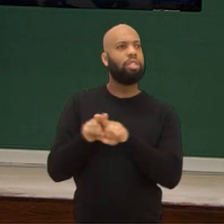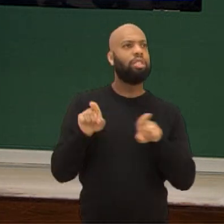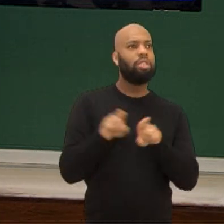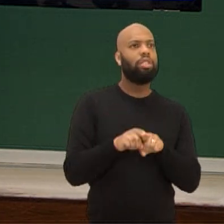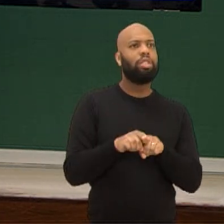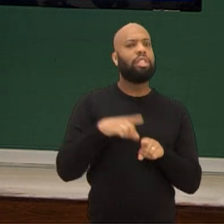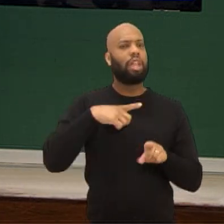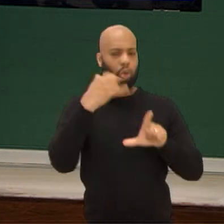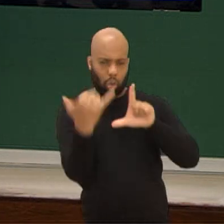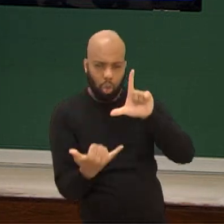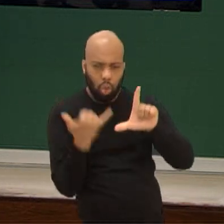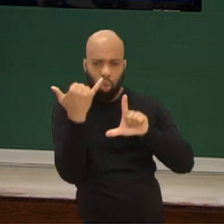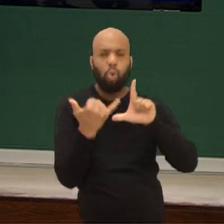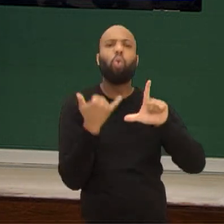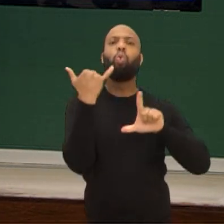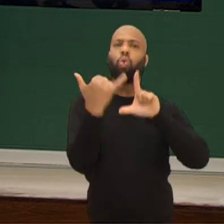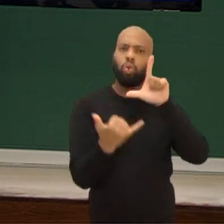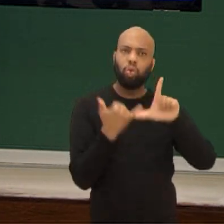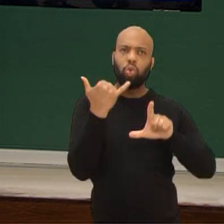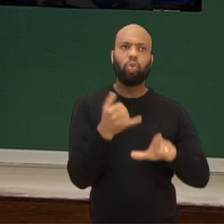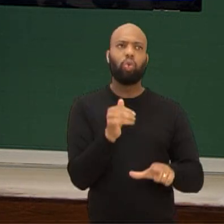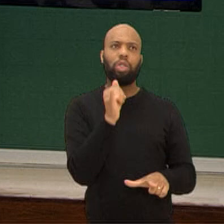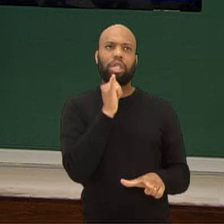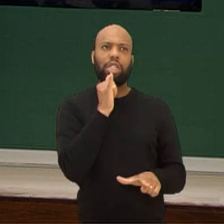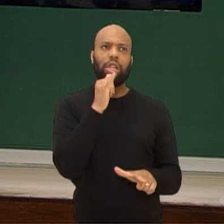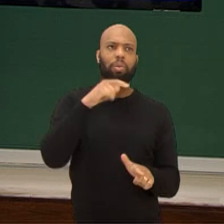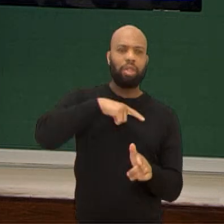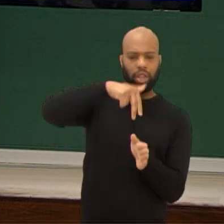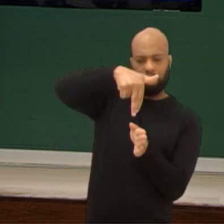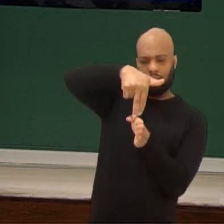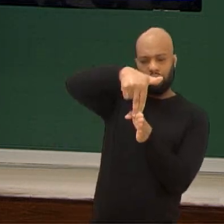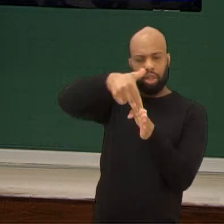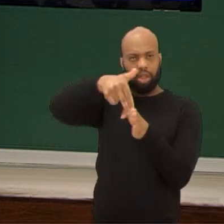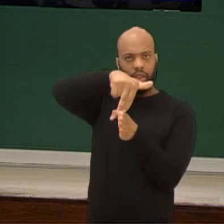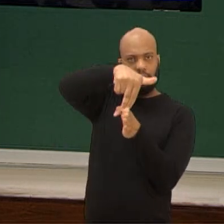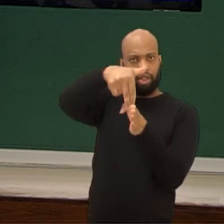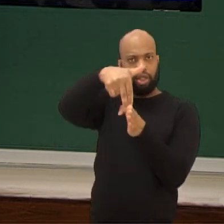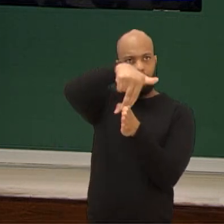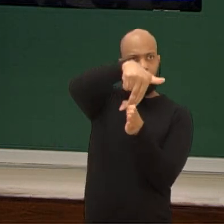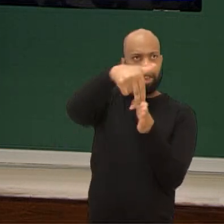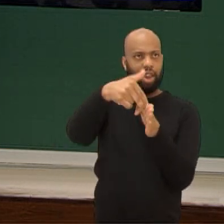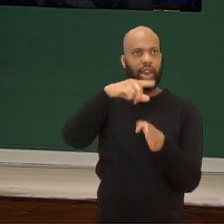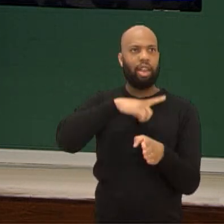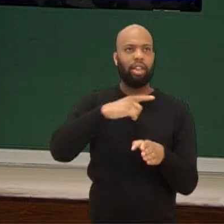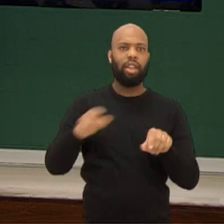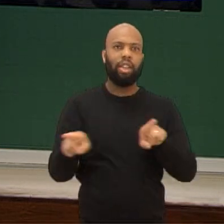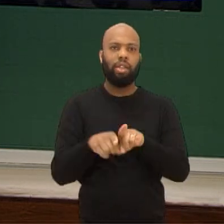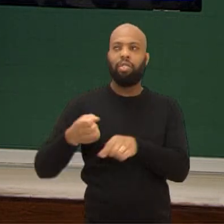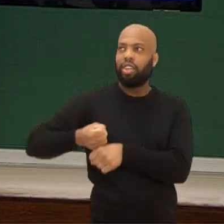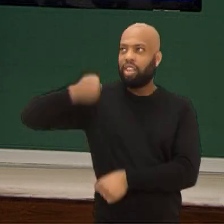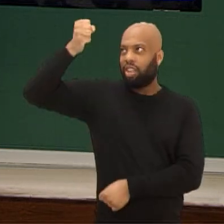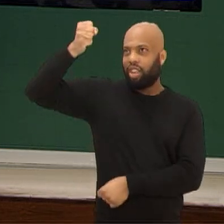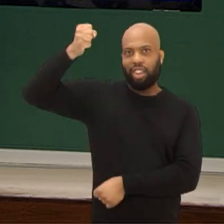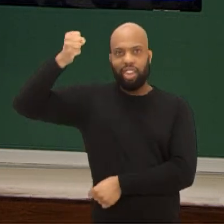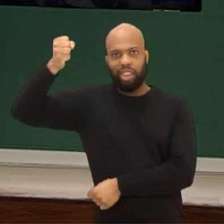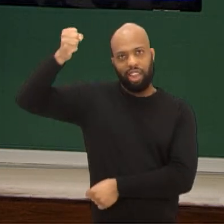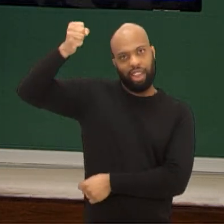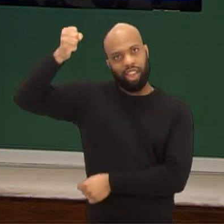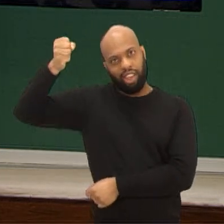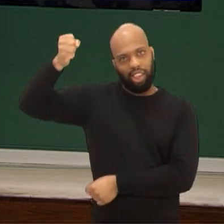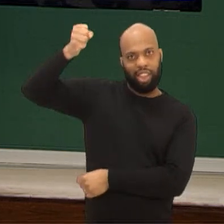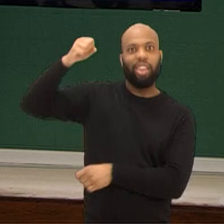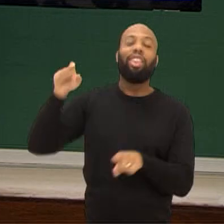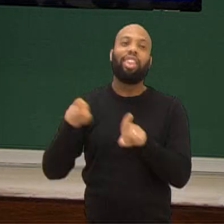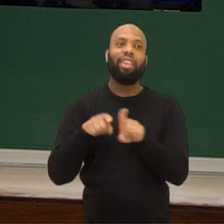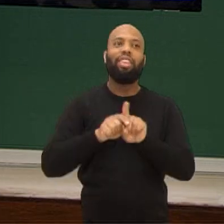mesmo no lúdico, já é uma prática circense, é o equilíbrio, ele está até ali com o guarda-chuvinho ali, como se fosse uma corda bamba.